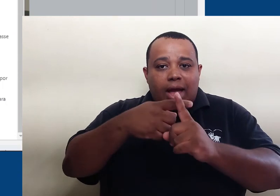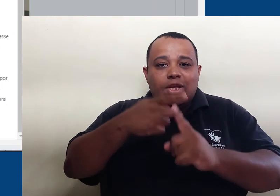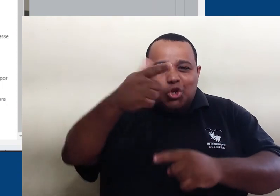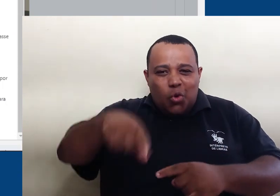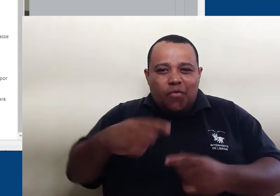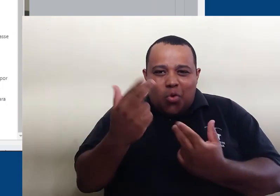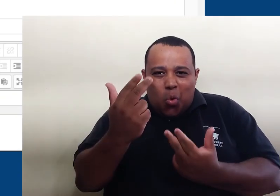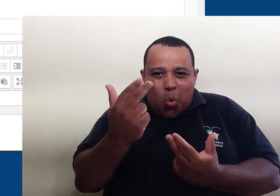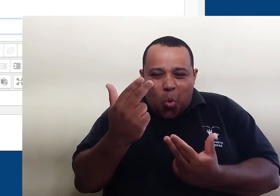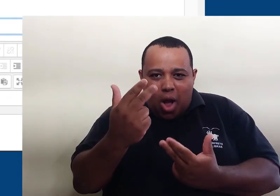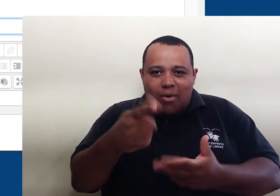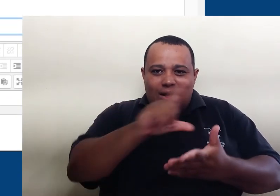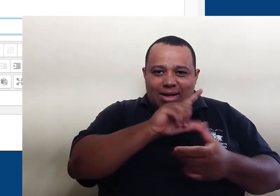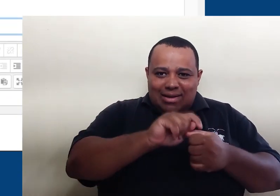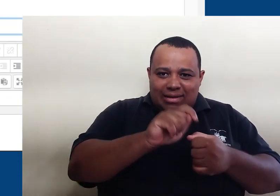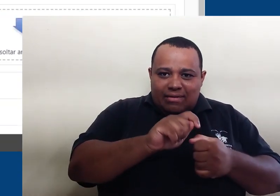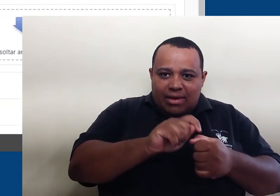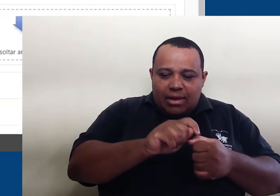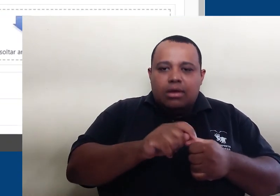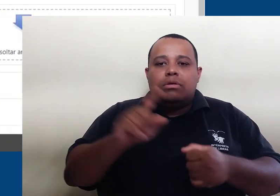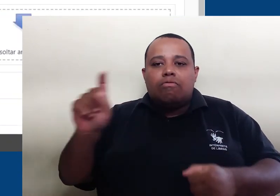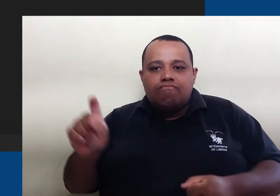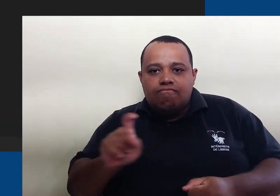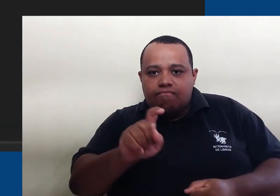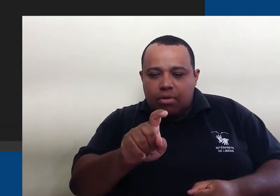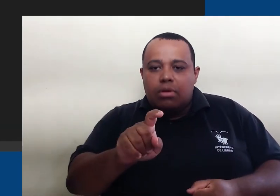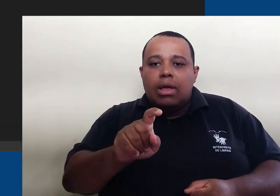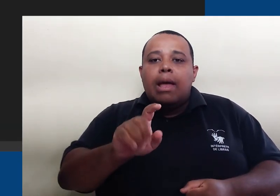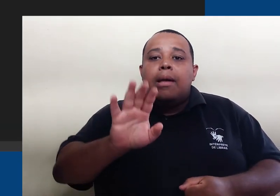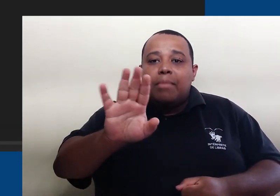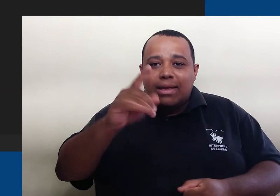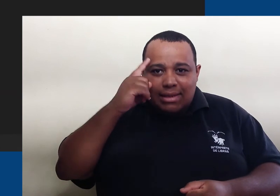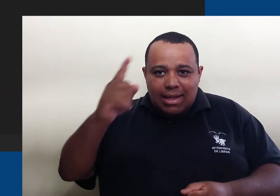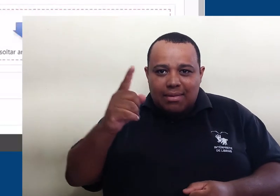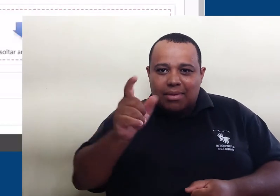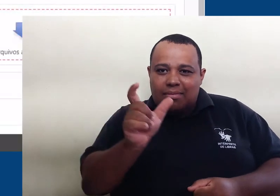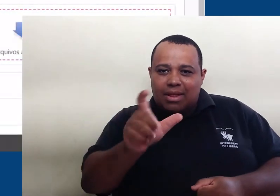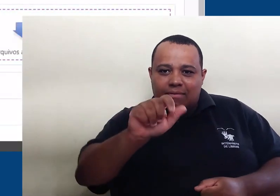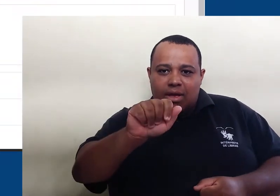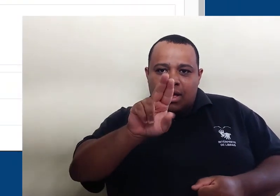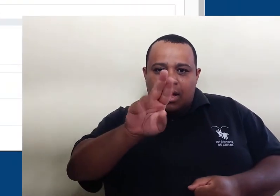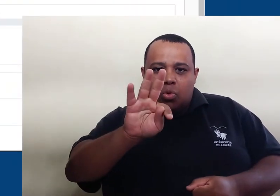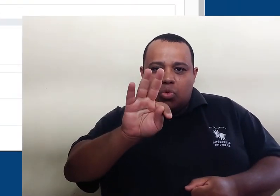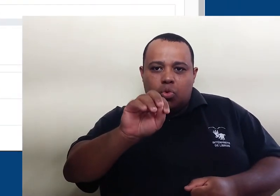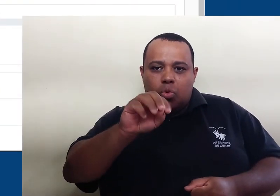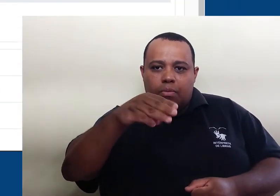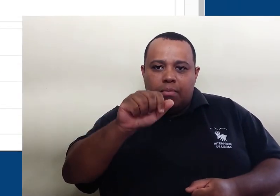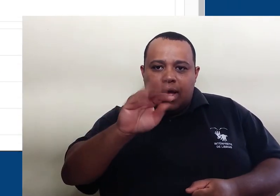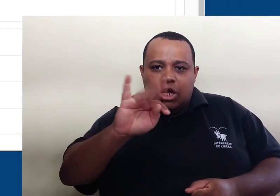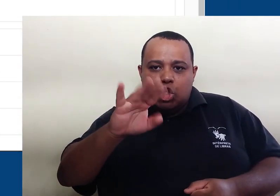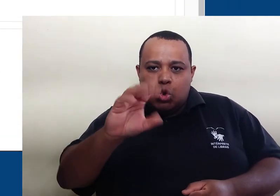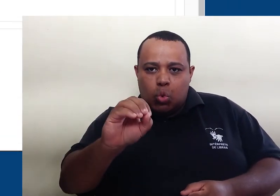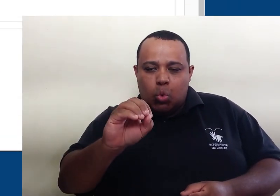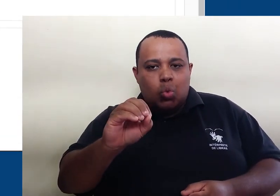arquivo novamente. Vamos fazer tudo igual e vamos colocar o nosso arquivo aqui de novo. Só que dessa vez